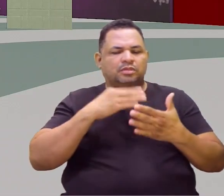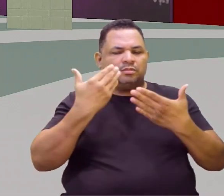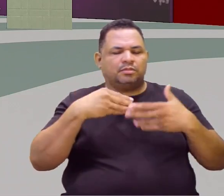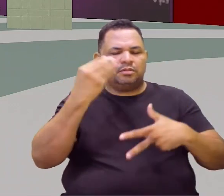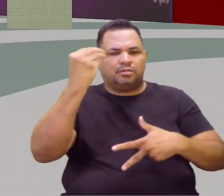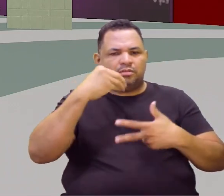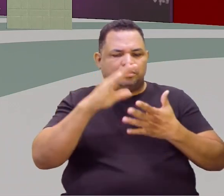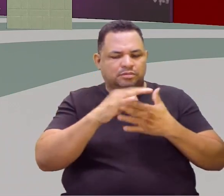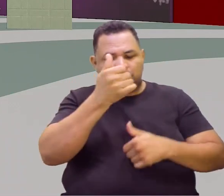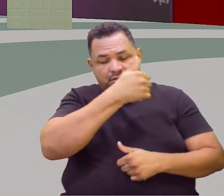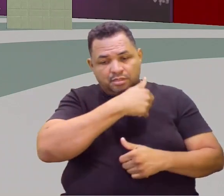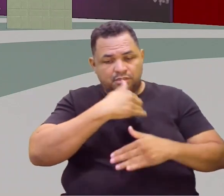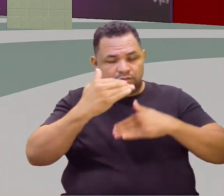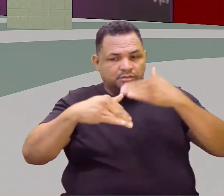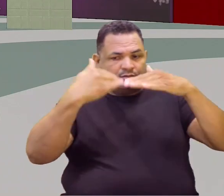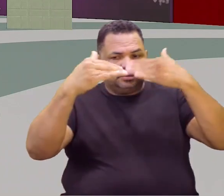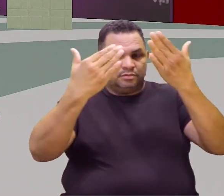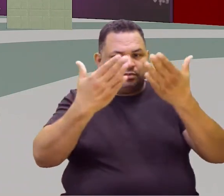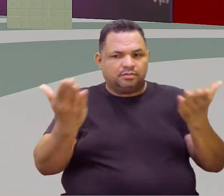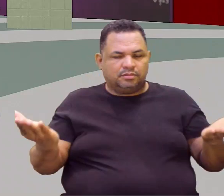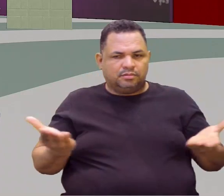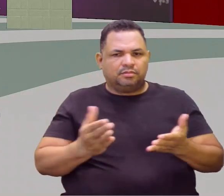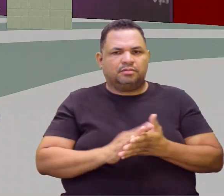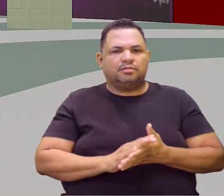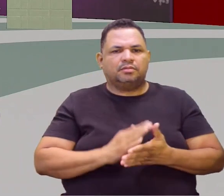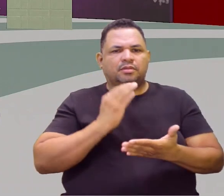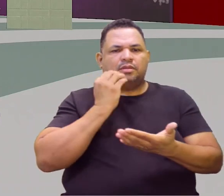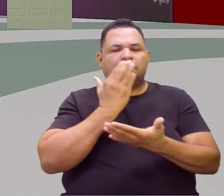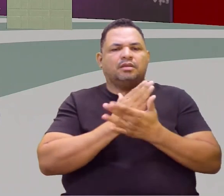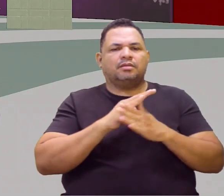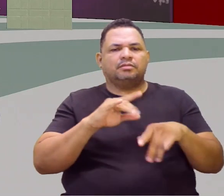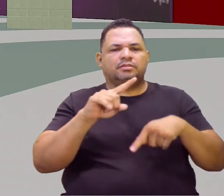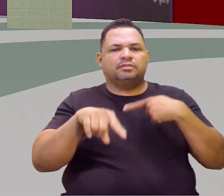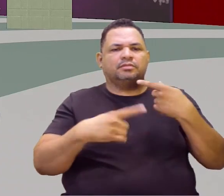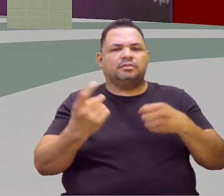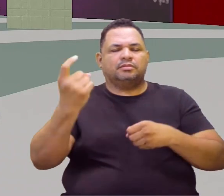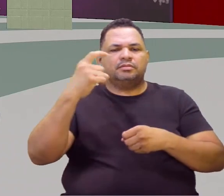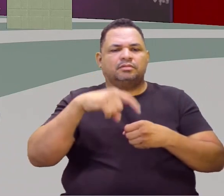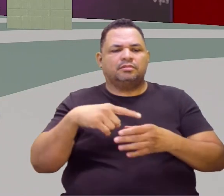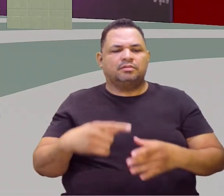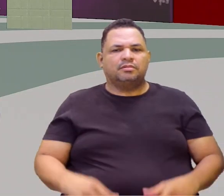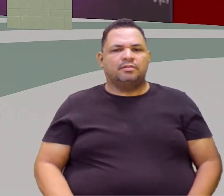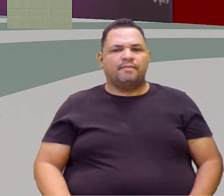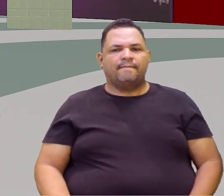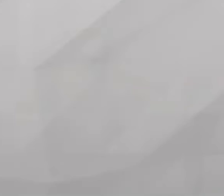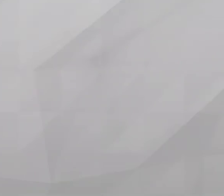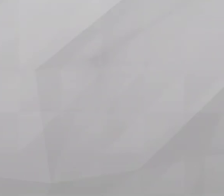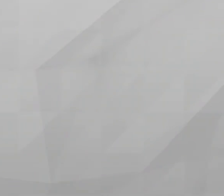nos aprimorando dentro desse assunto, tá certo? Beleza. A gente para por aqui, mas já já a gente tá de volta.